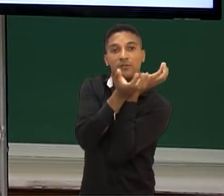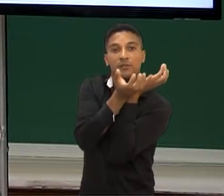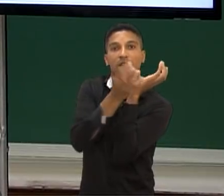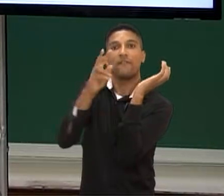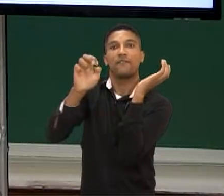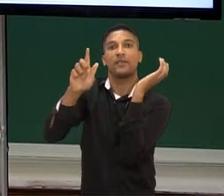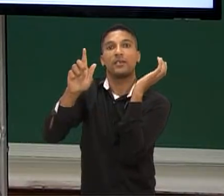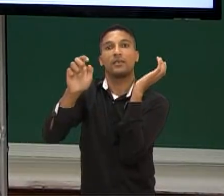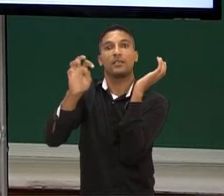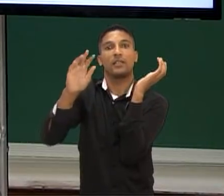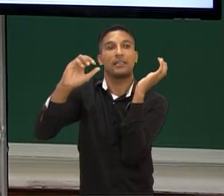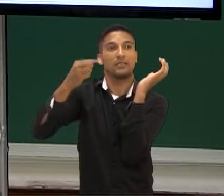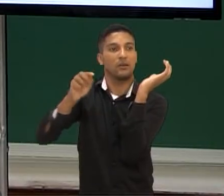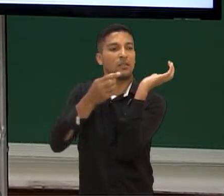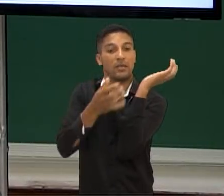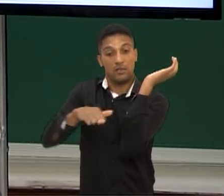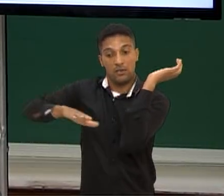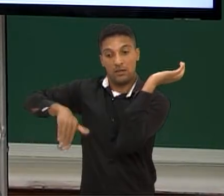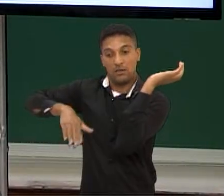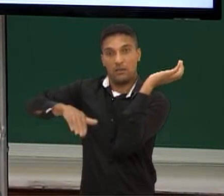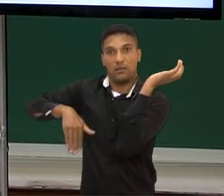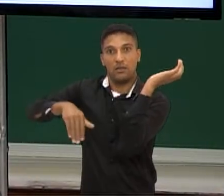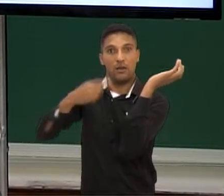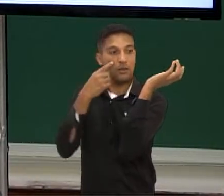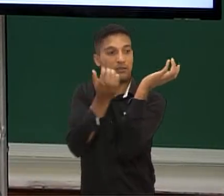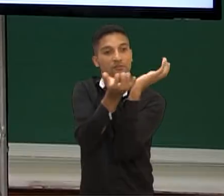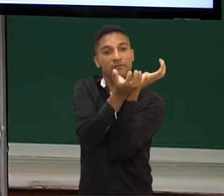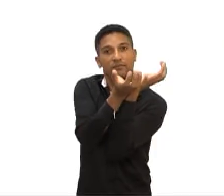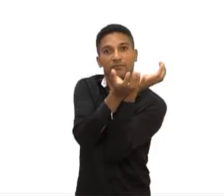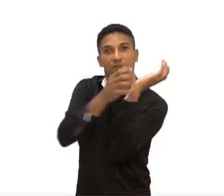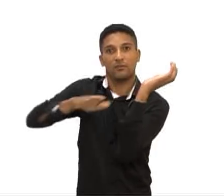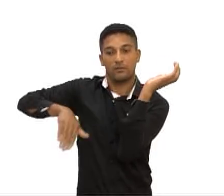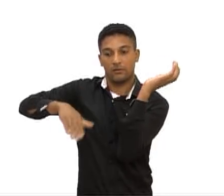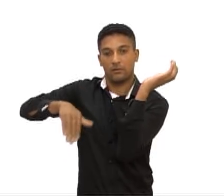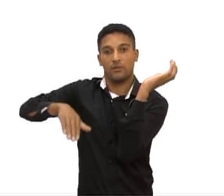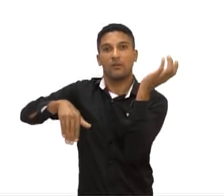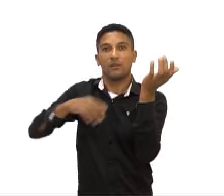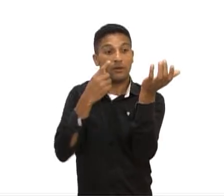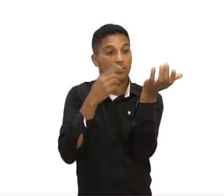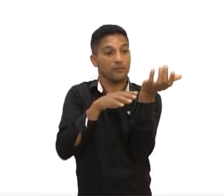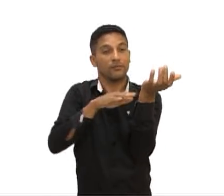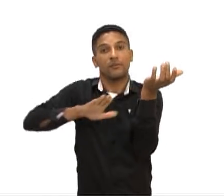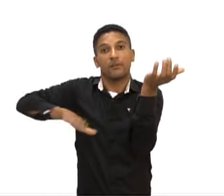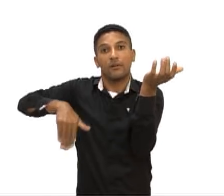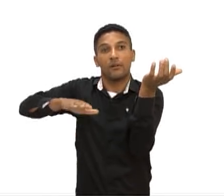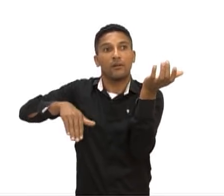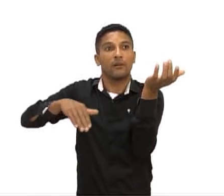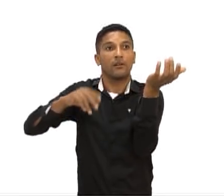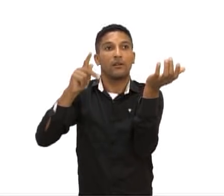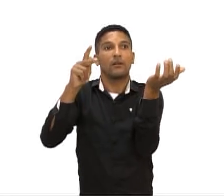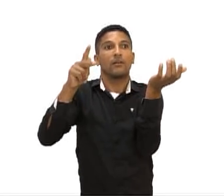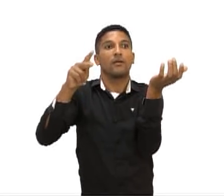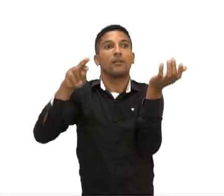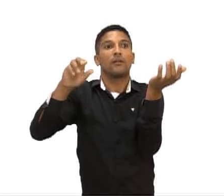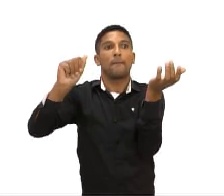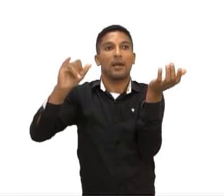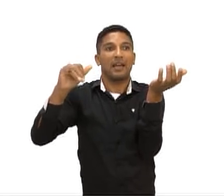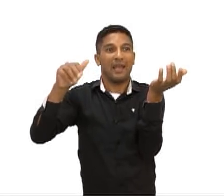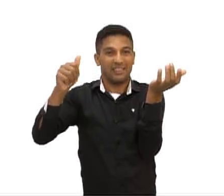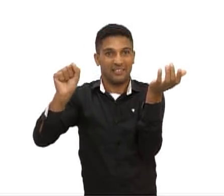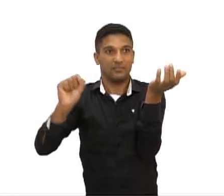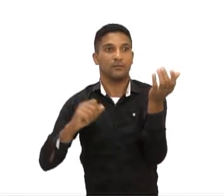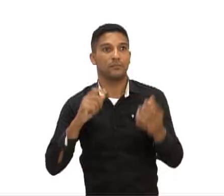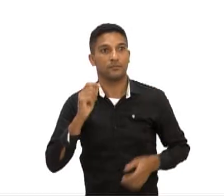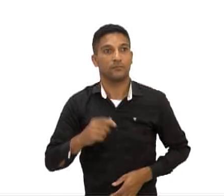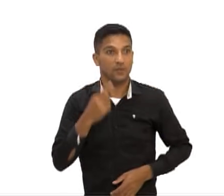praia, você já tem essa imagem na mente de vocês. As espécies elas se adaptam